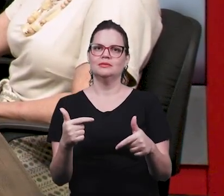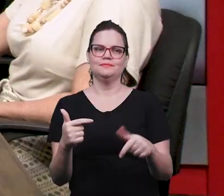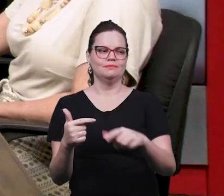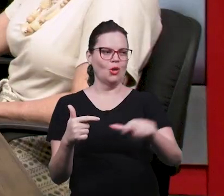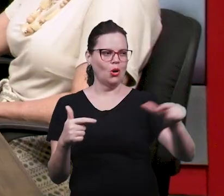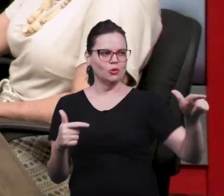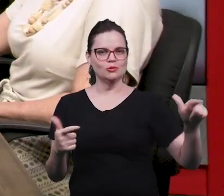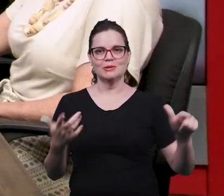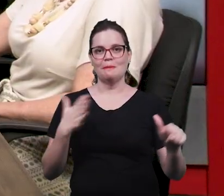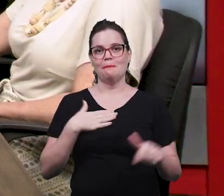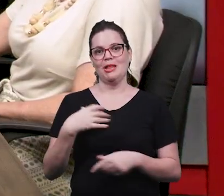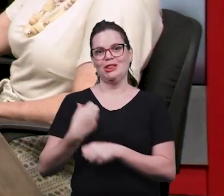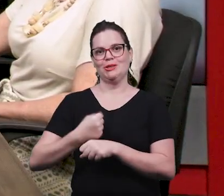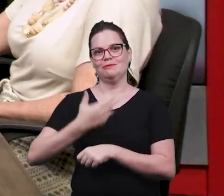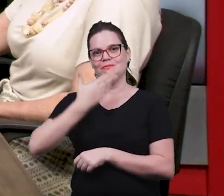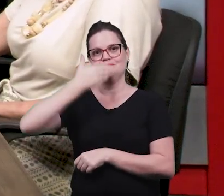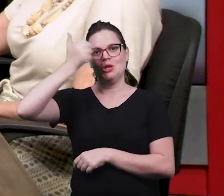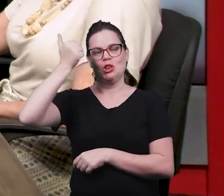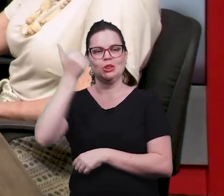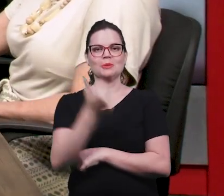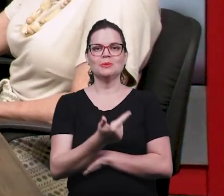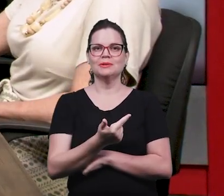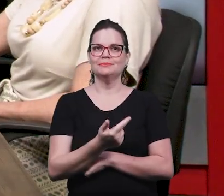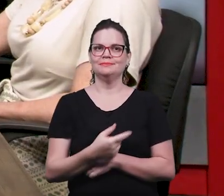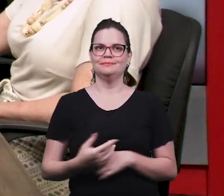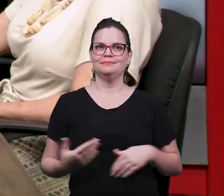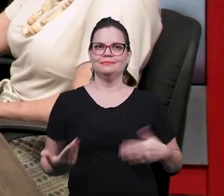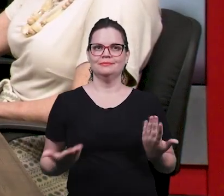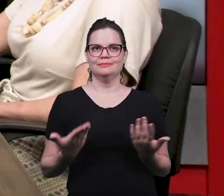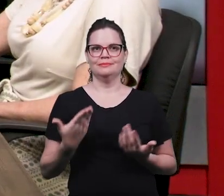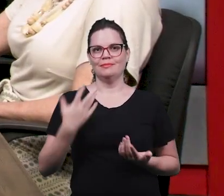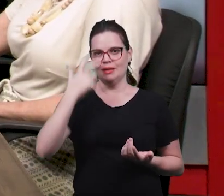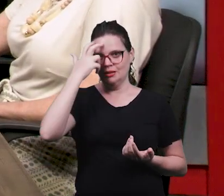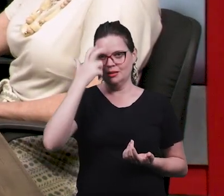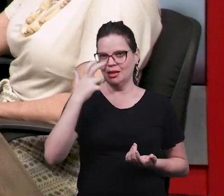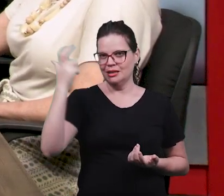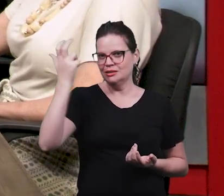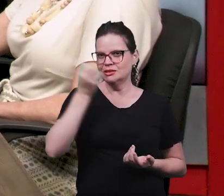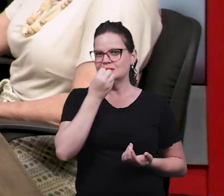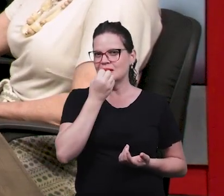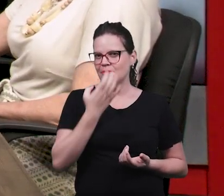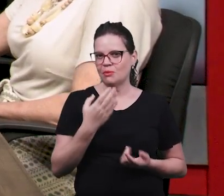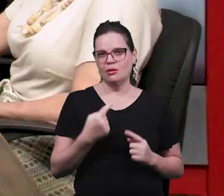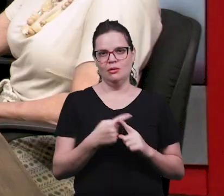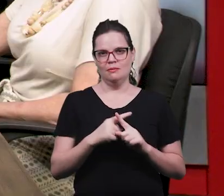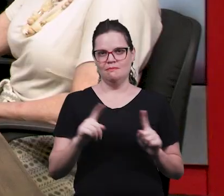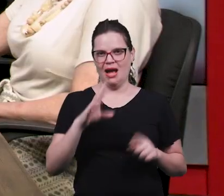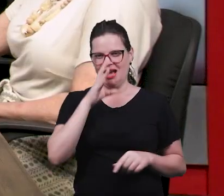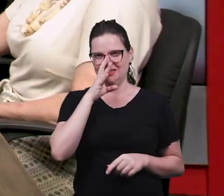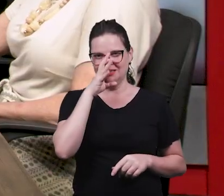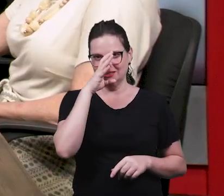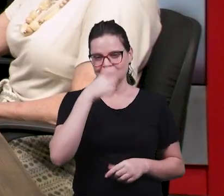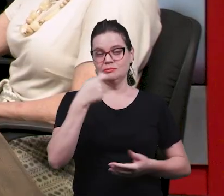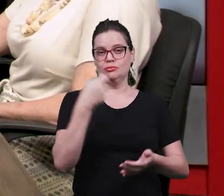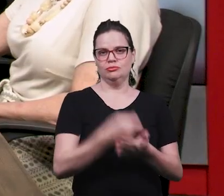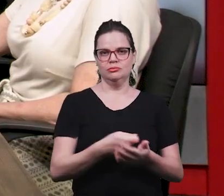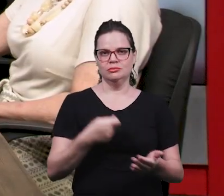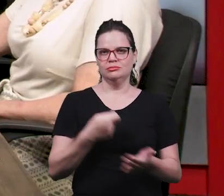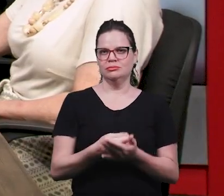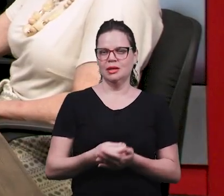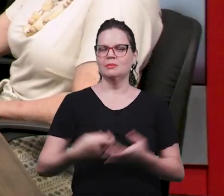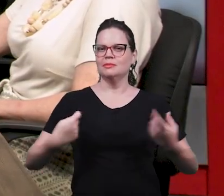os meus colegas de turma. Então quer dizer que ser inteligente e talentoso é bom, mas a persistência, a